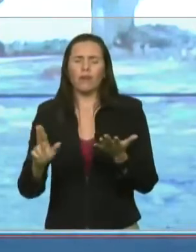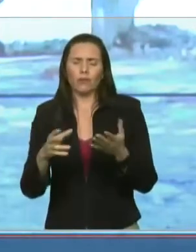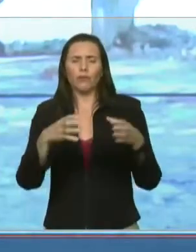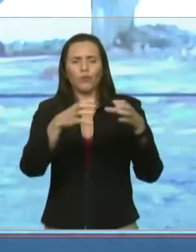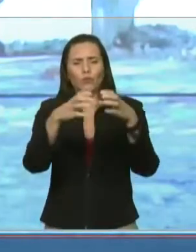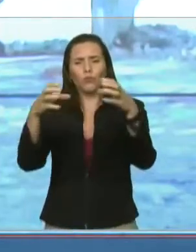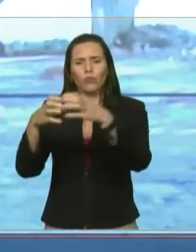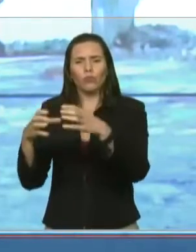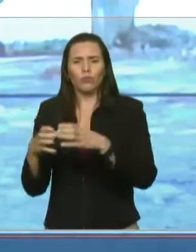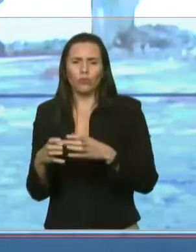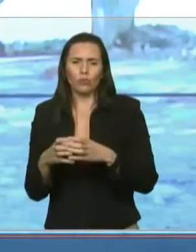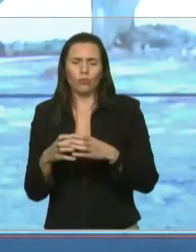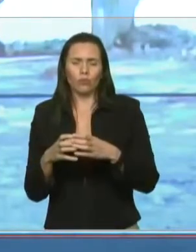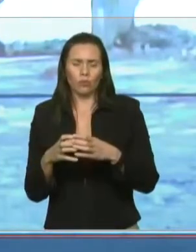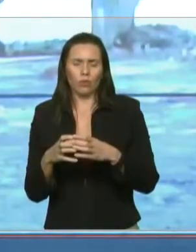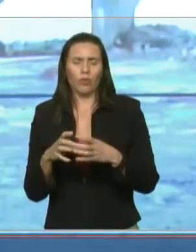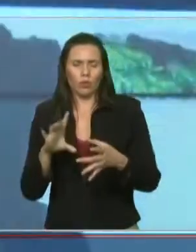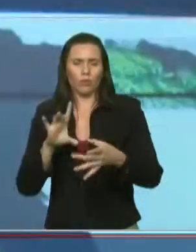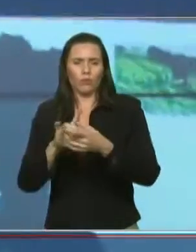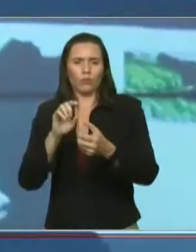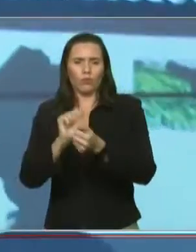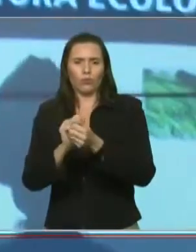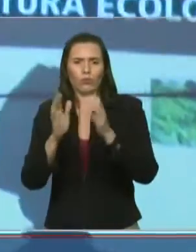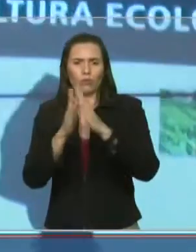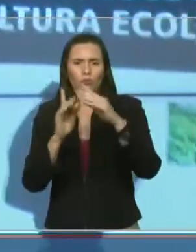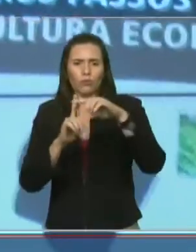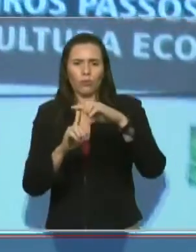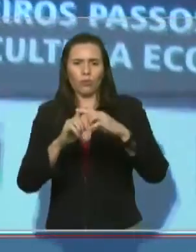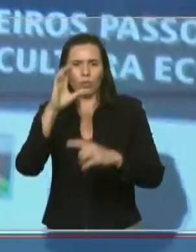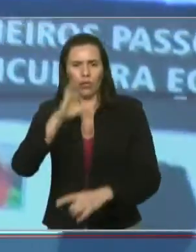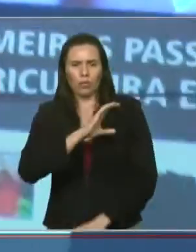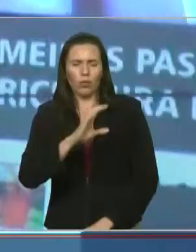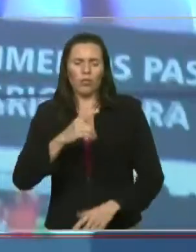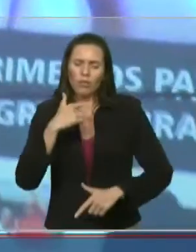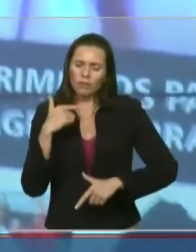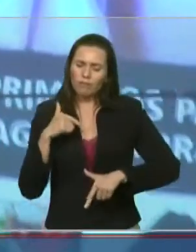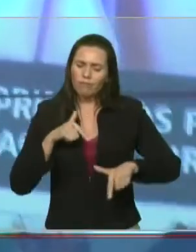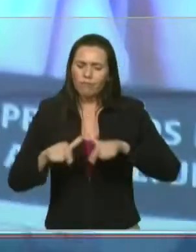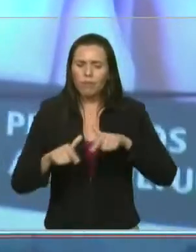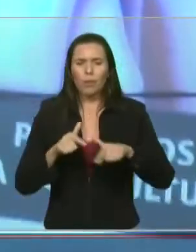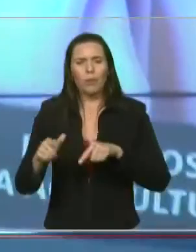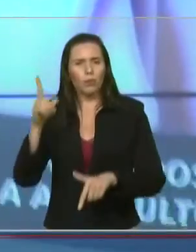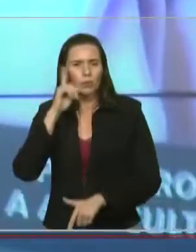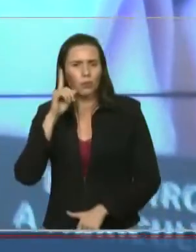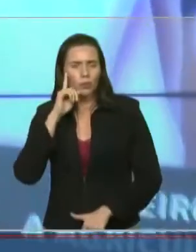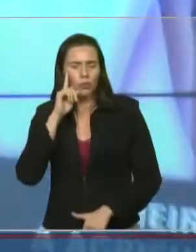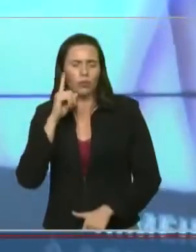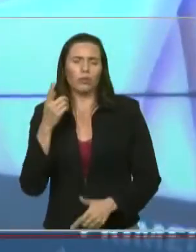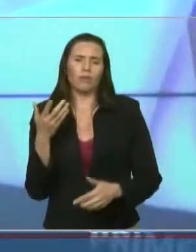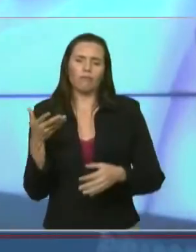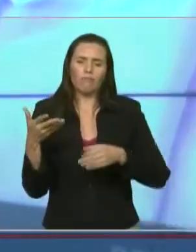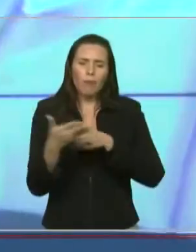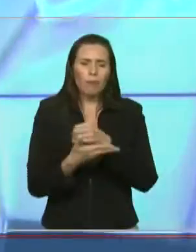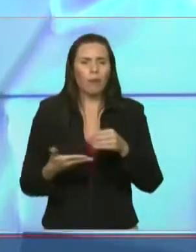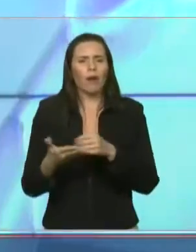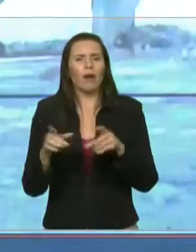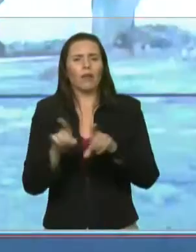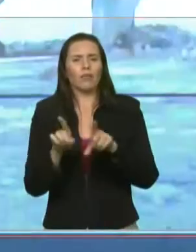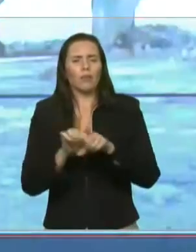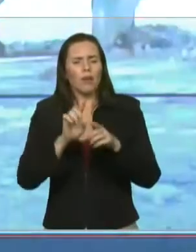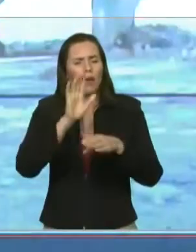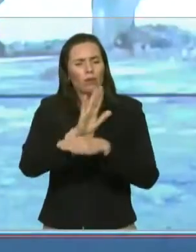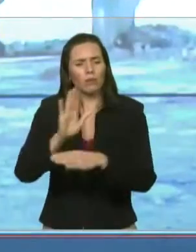segmentos ligados à igreja no Brasil que atuam dia a dia com as pessoas, com as bases, com a sociedade,